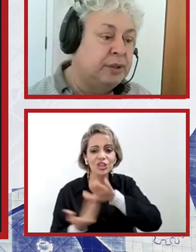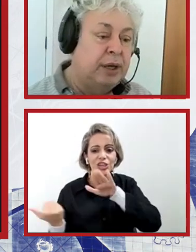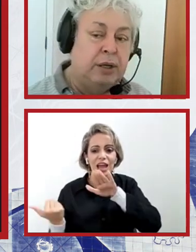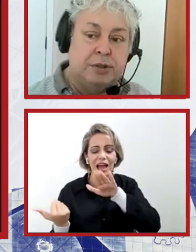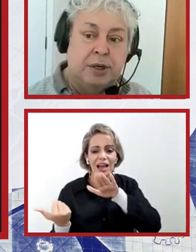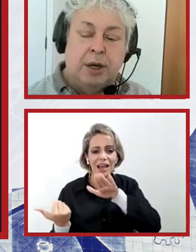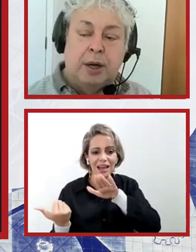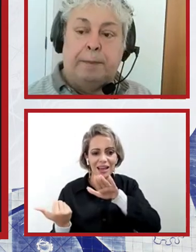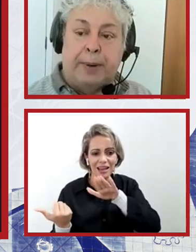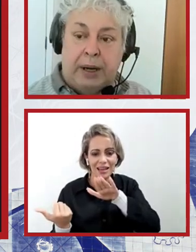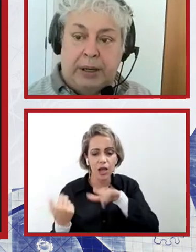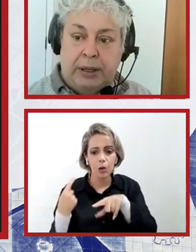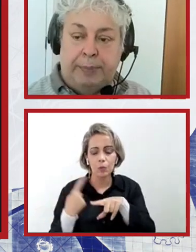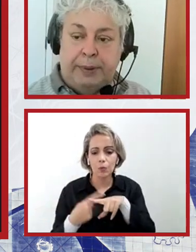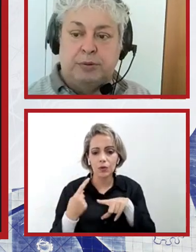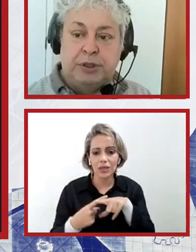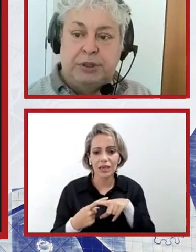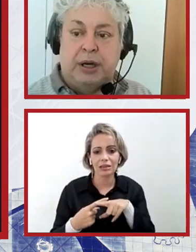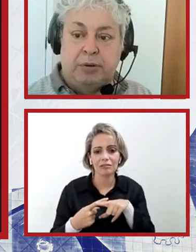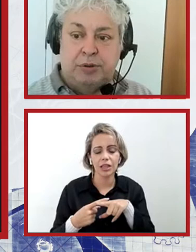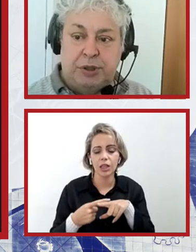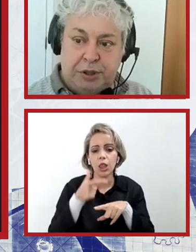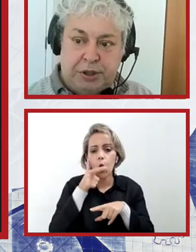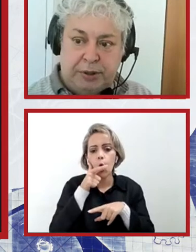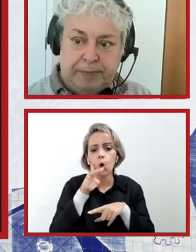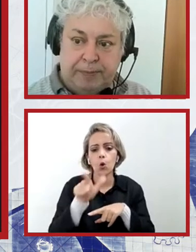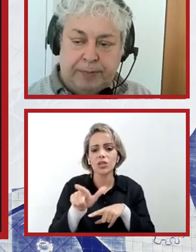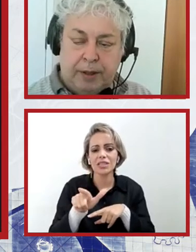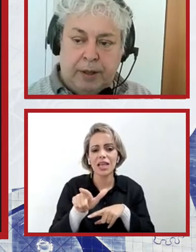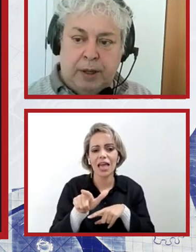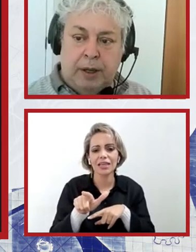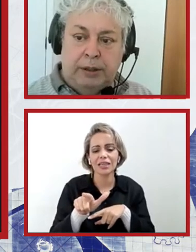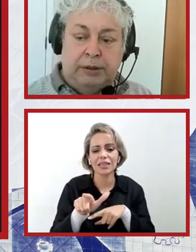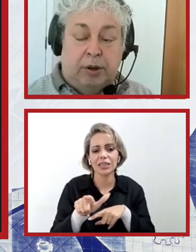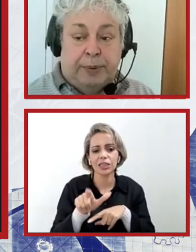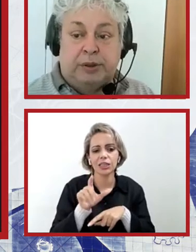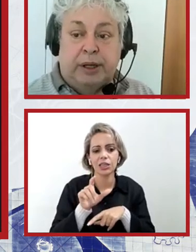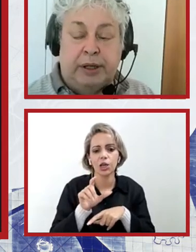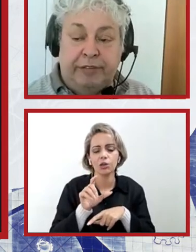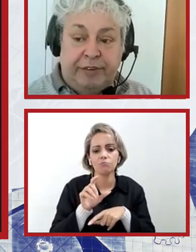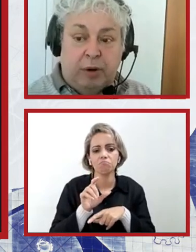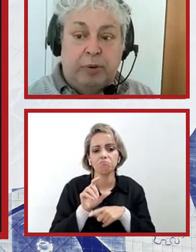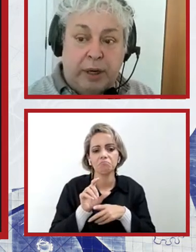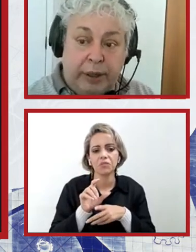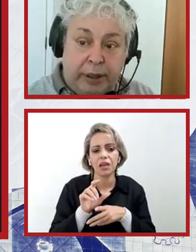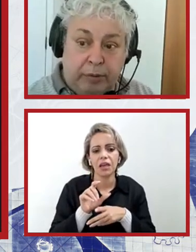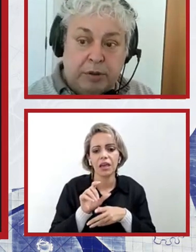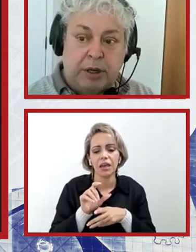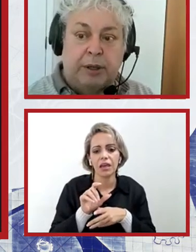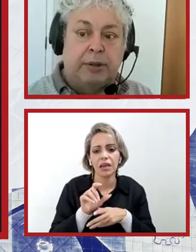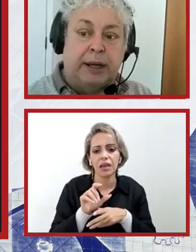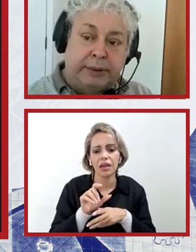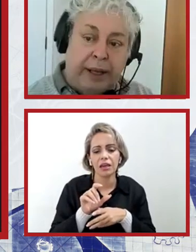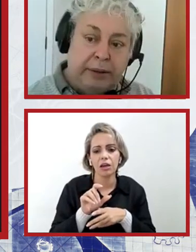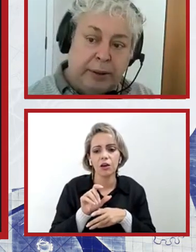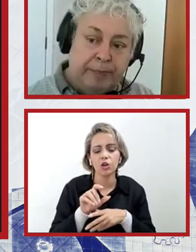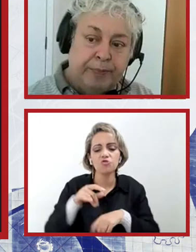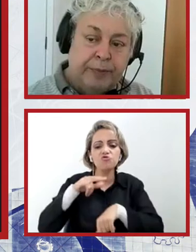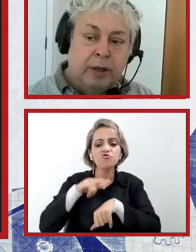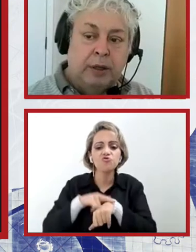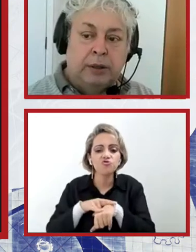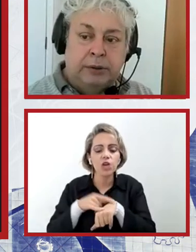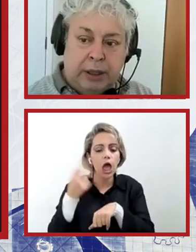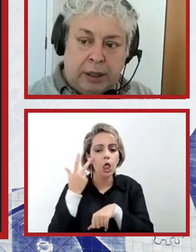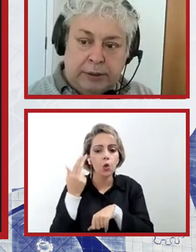são suficientes para a pessoa tirar o seu xixi. Então, a pessoa tem que enfiar um caninho, chamado